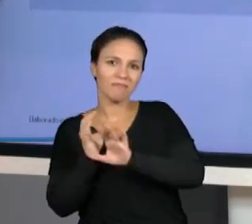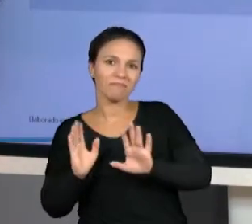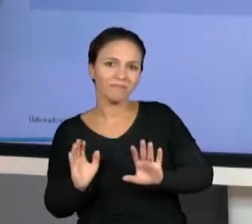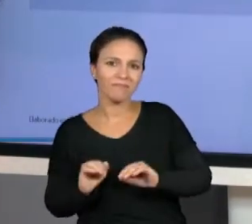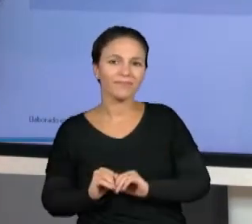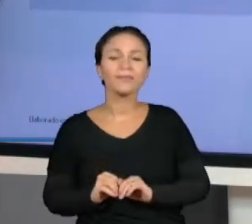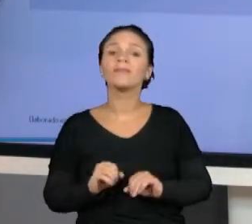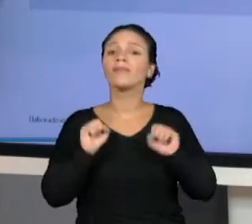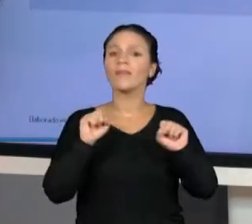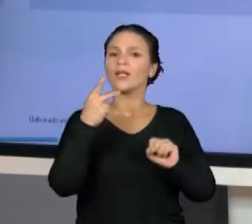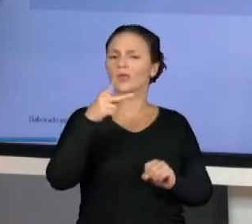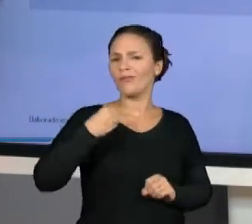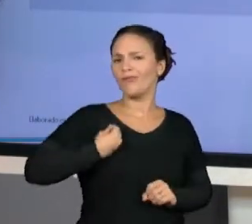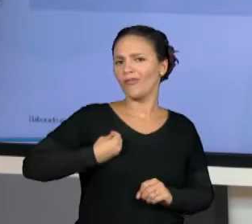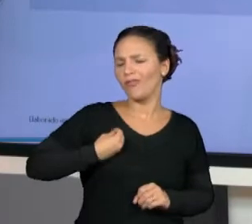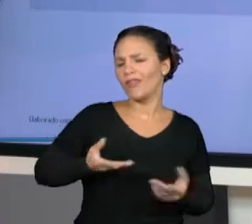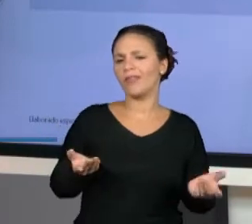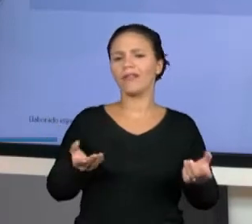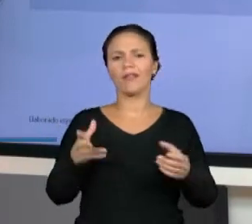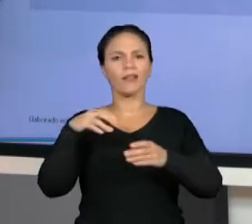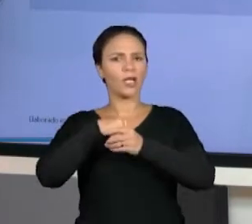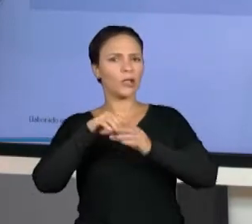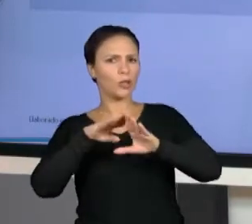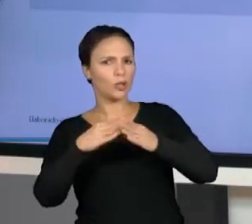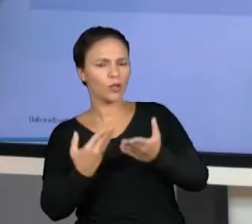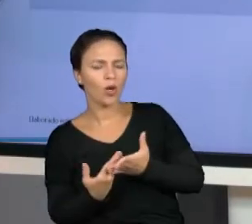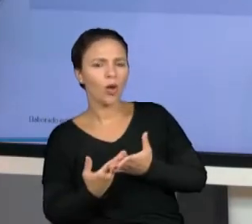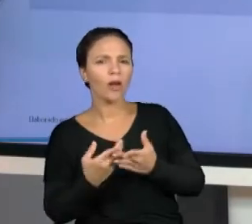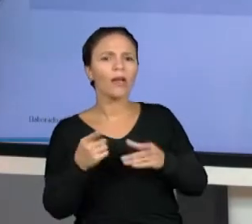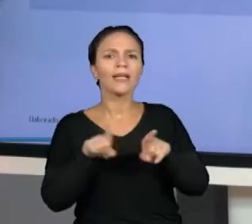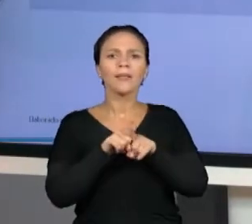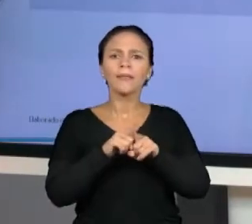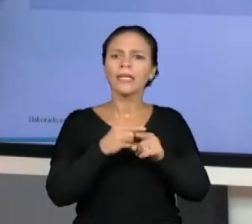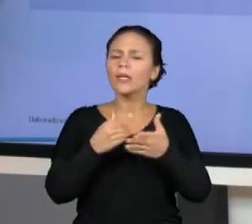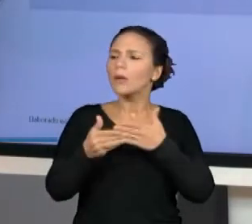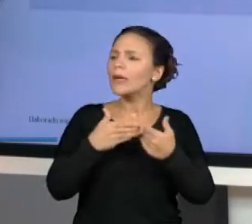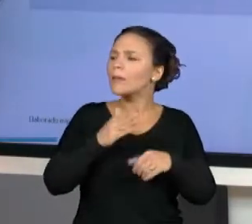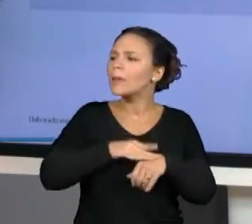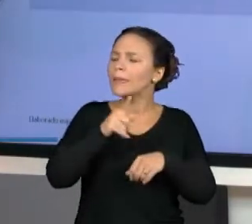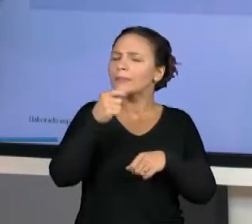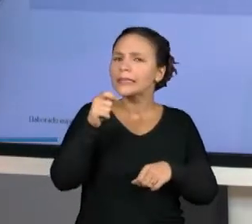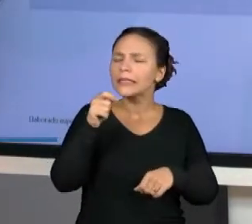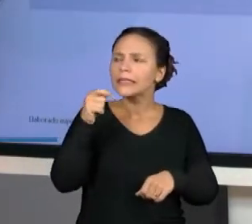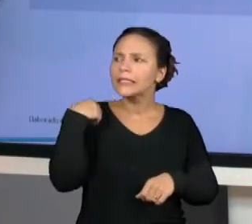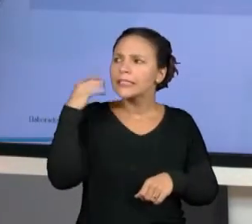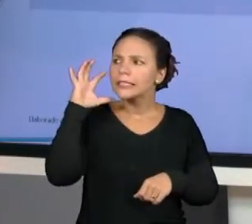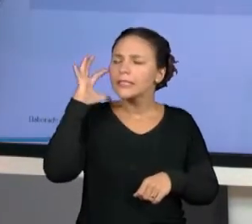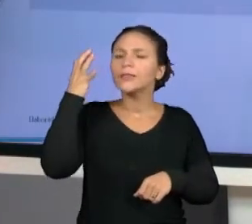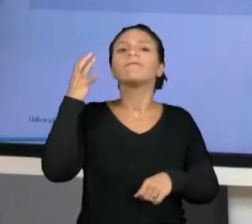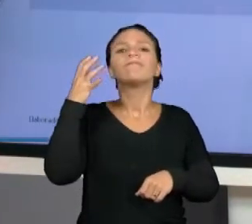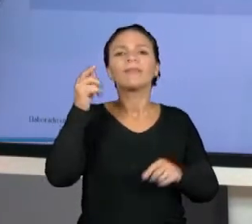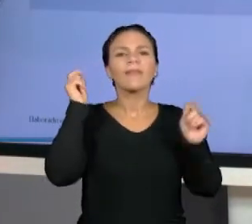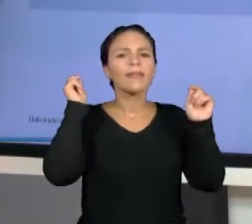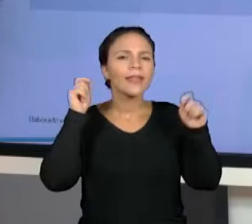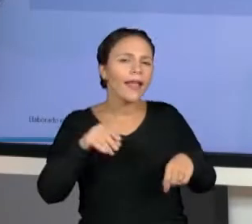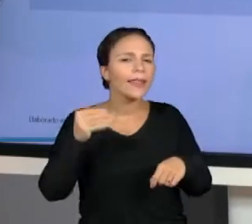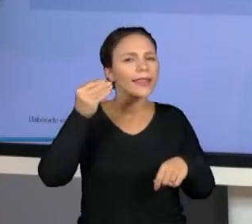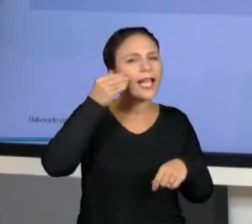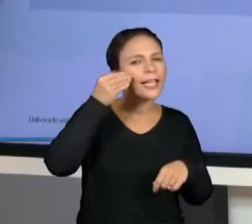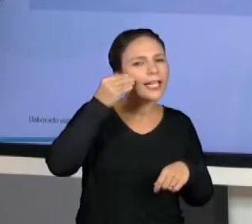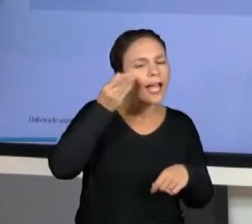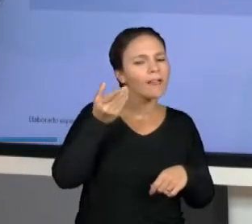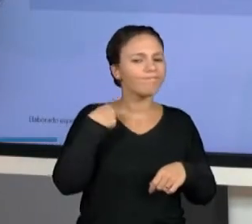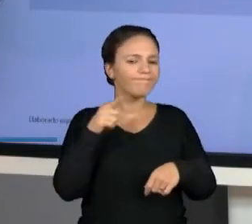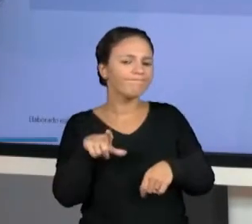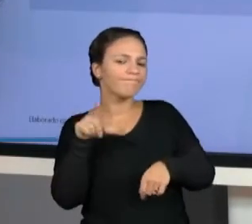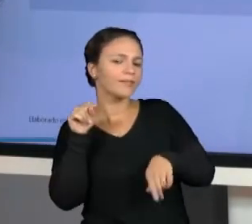nas situações em que aparecem situações problema, vocês podem explorar essas estratégias,